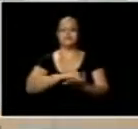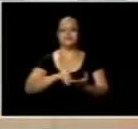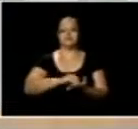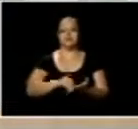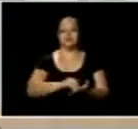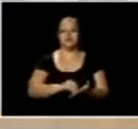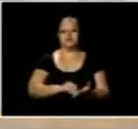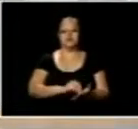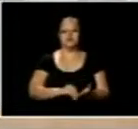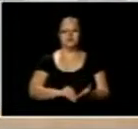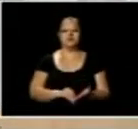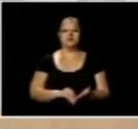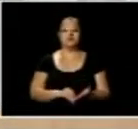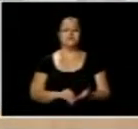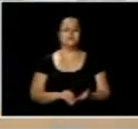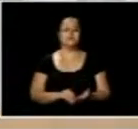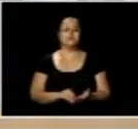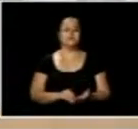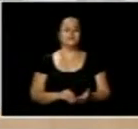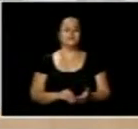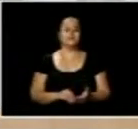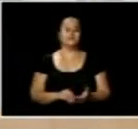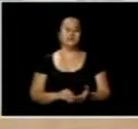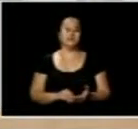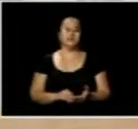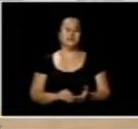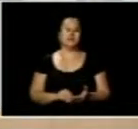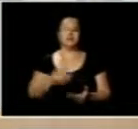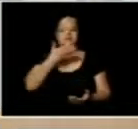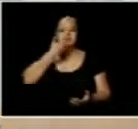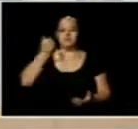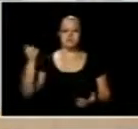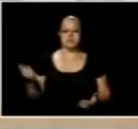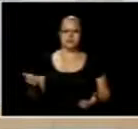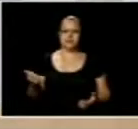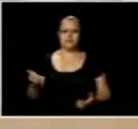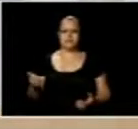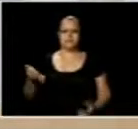essa autonomia para as nossas secretarias. Caso contrário,